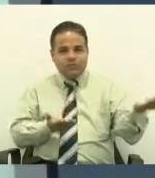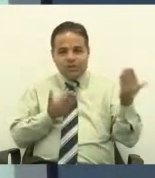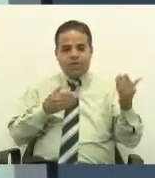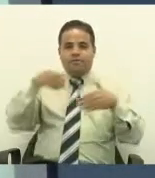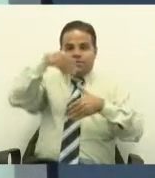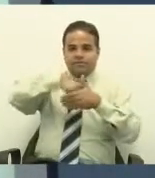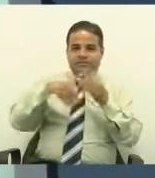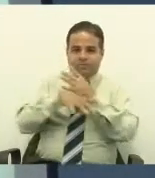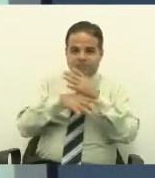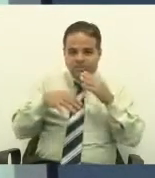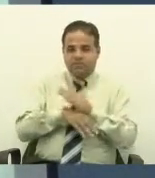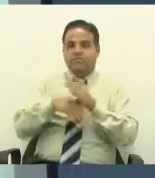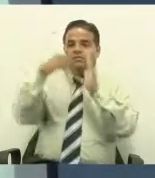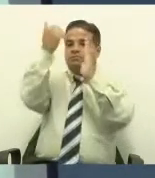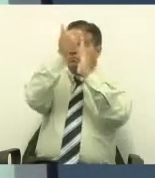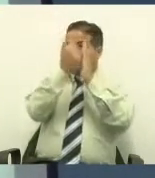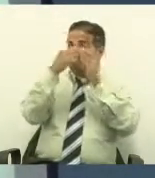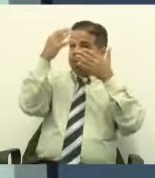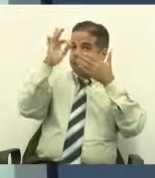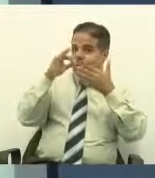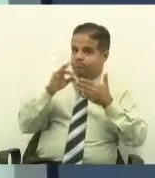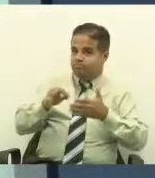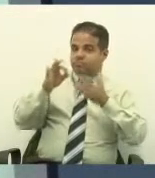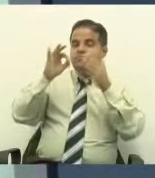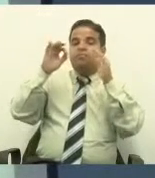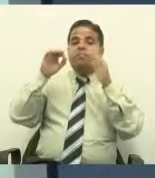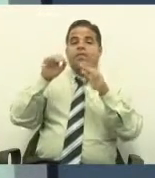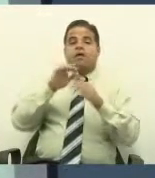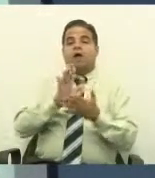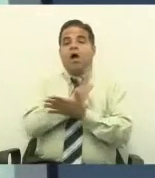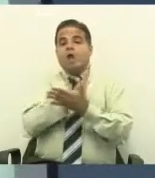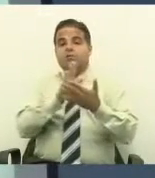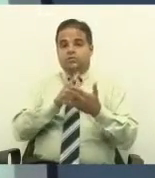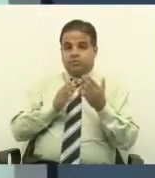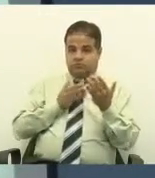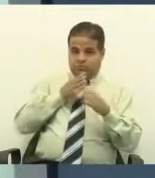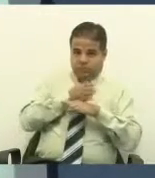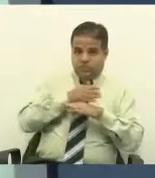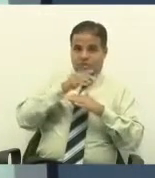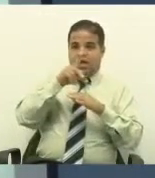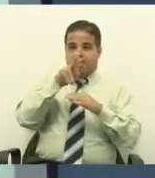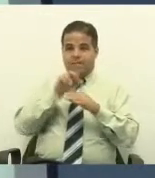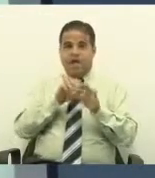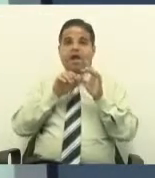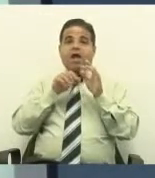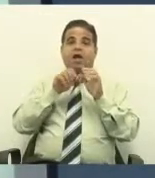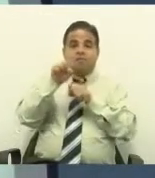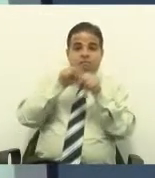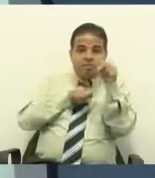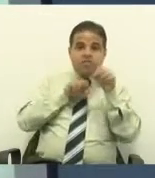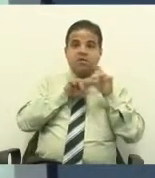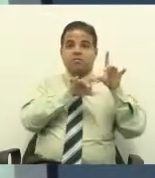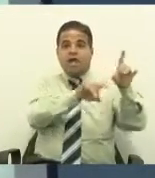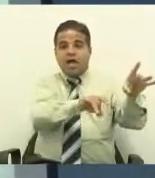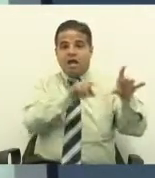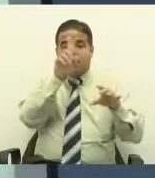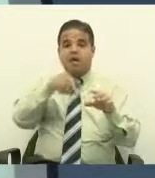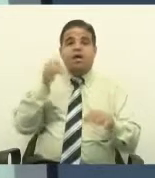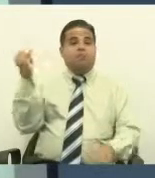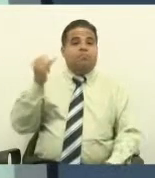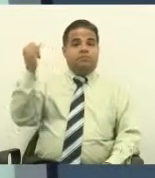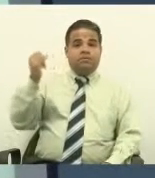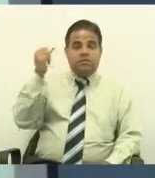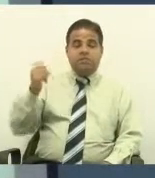conforme os critérios de legalidade previstos. A concessão de apoio à pré-formação técnica aos jovens é premissa